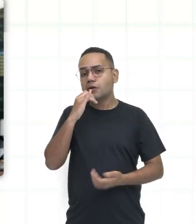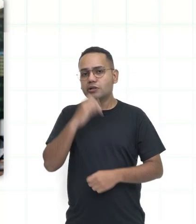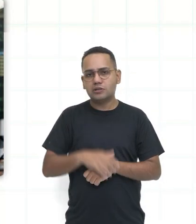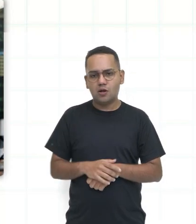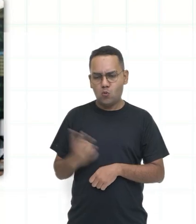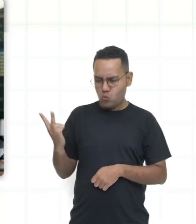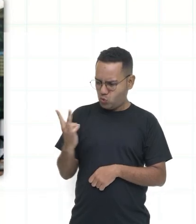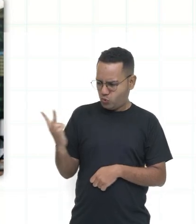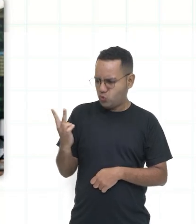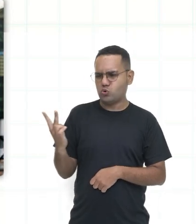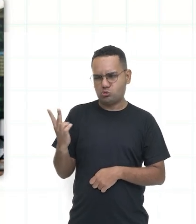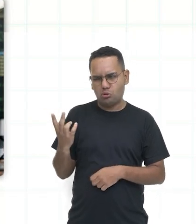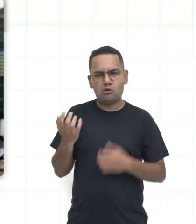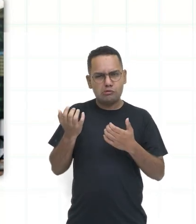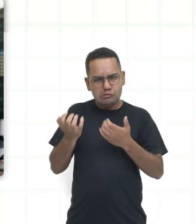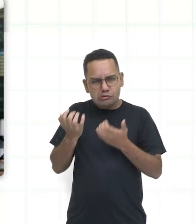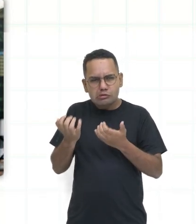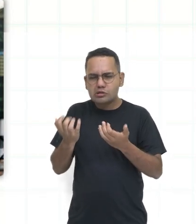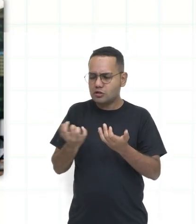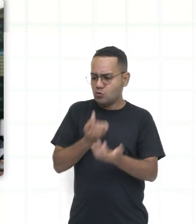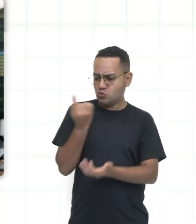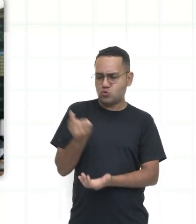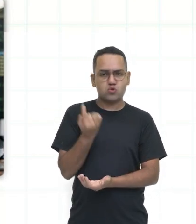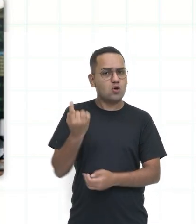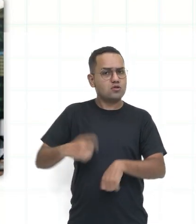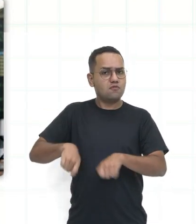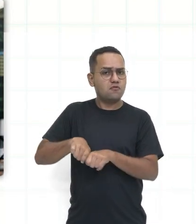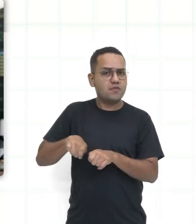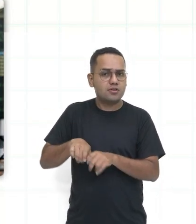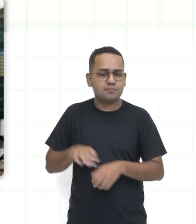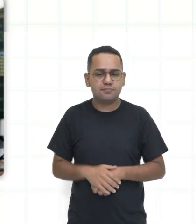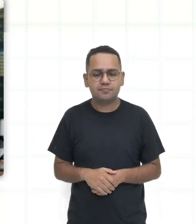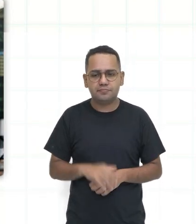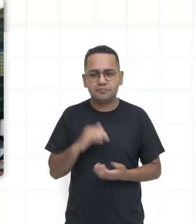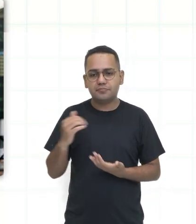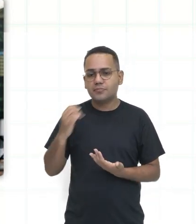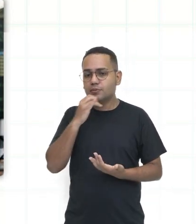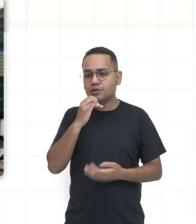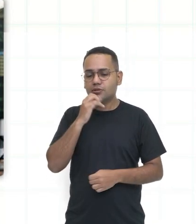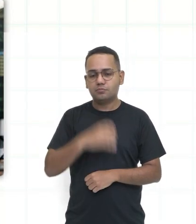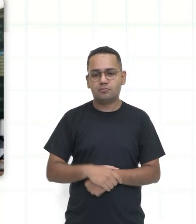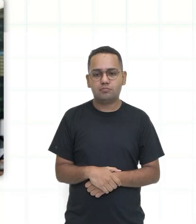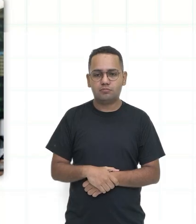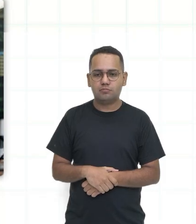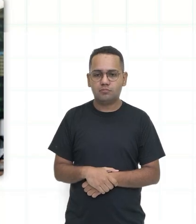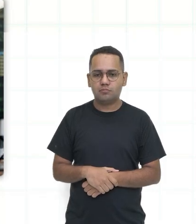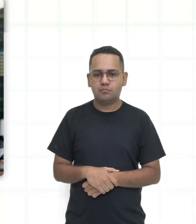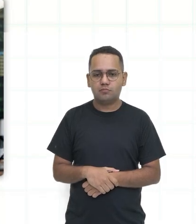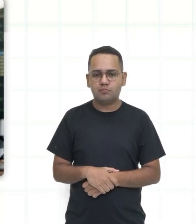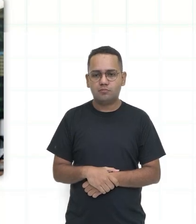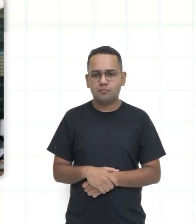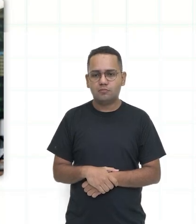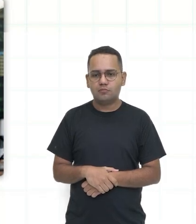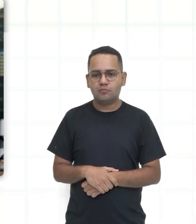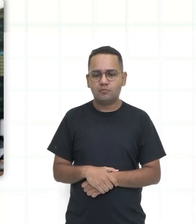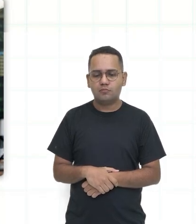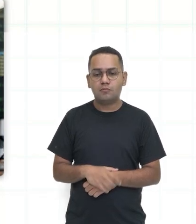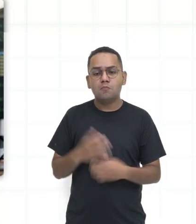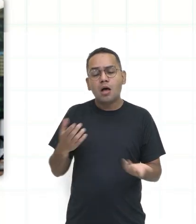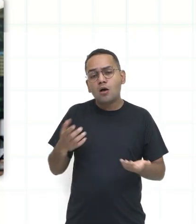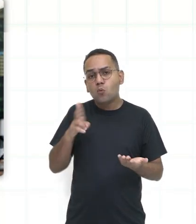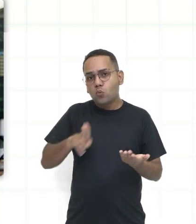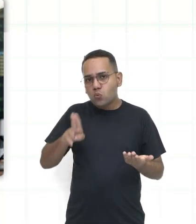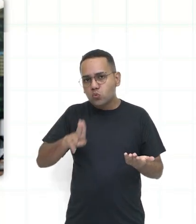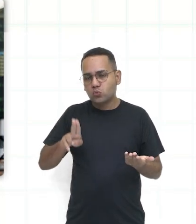língua inglesa, eu posso lançar a mão, então, dessa expressão, all by, para reforçar essa ideia de que eles